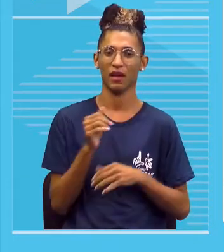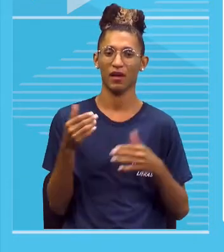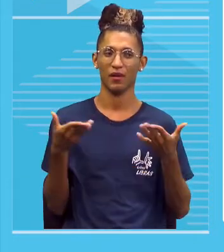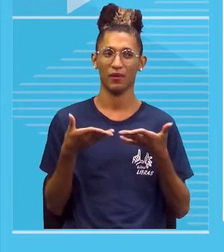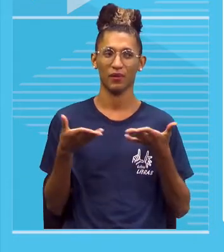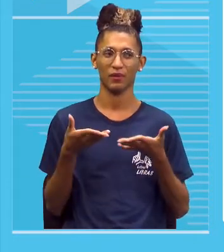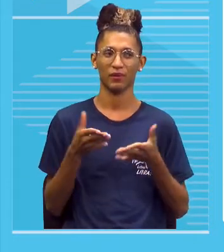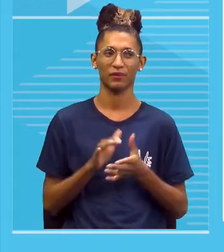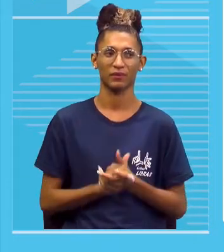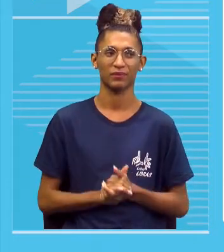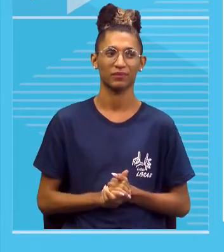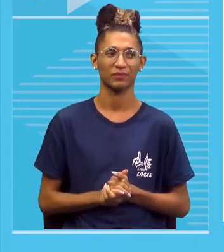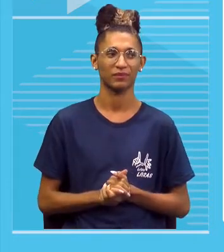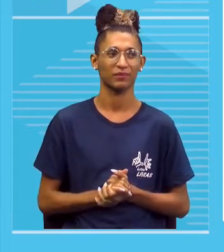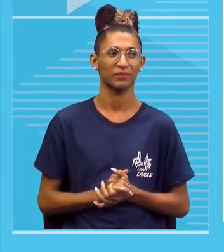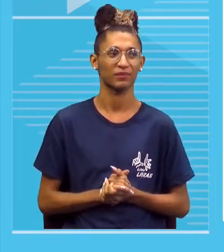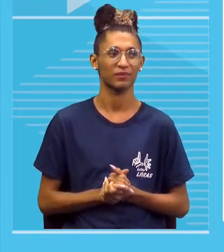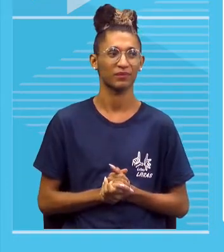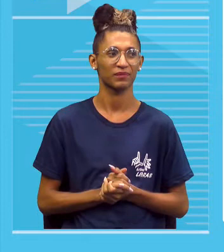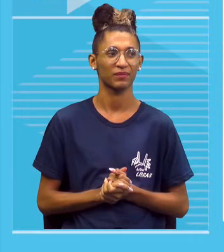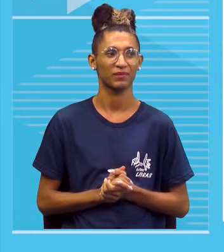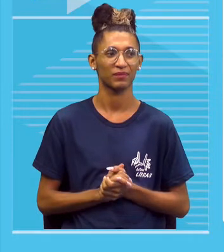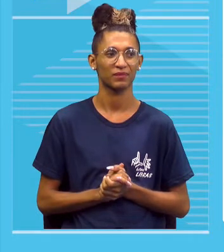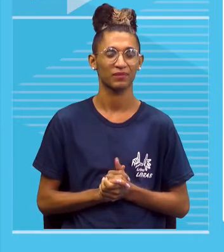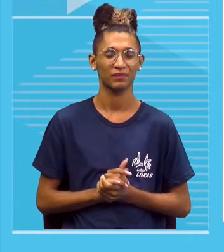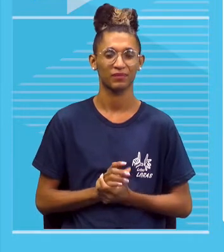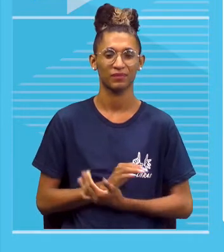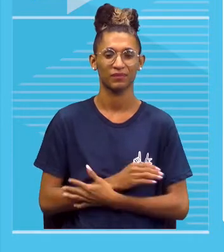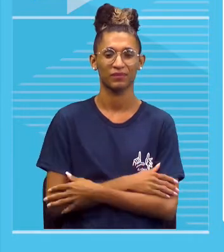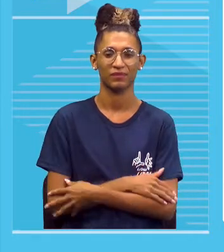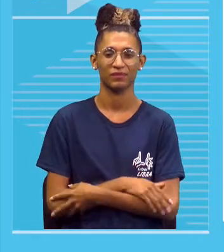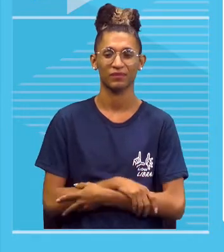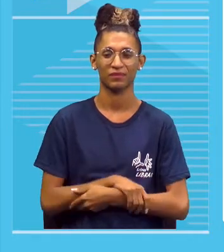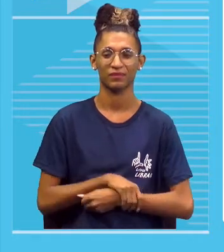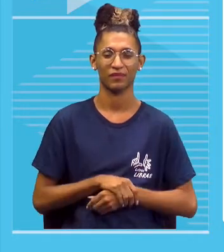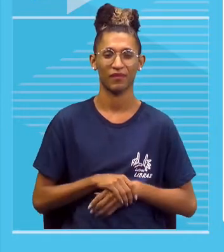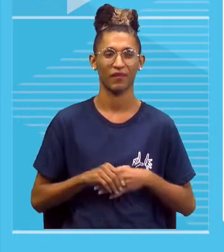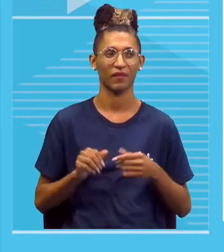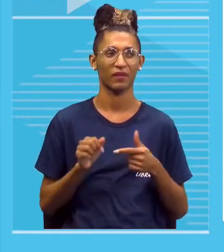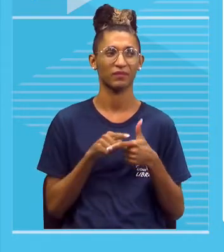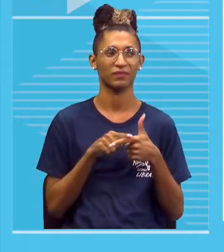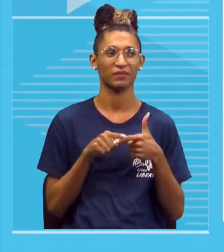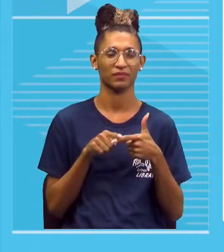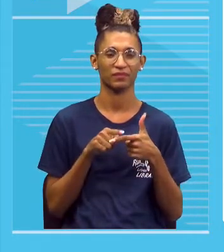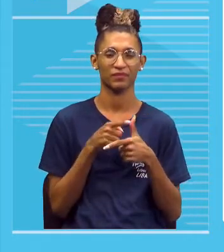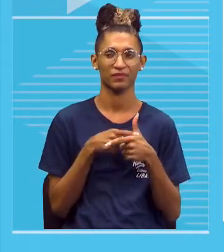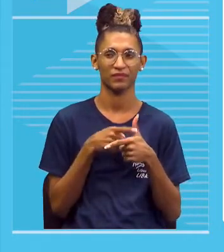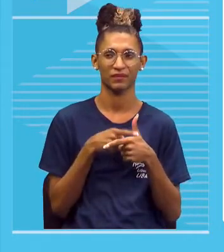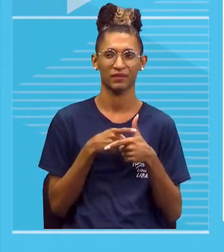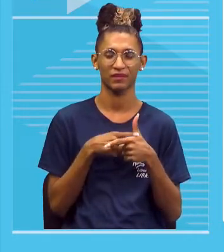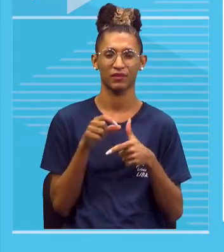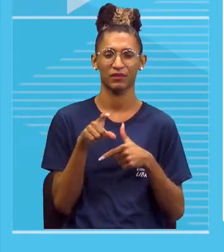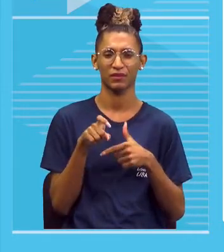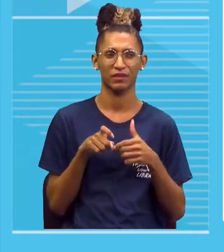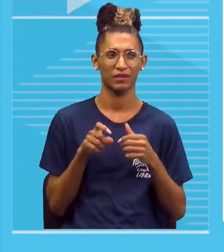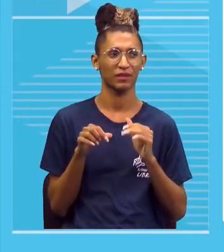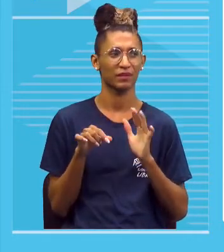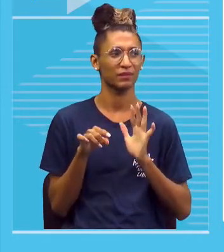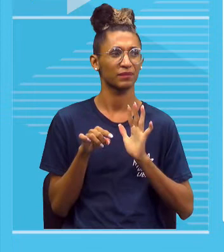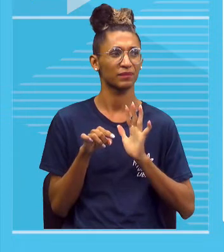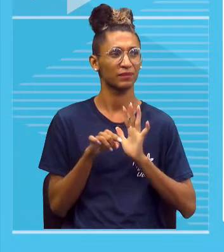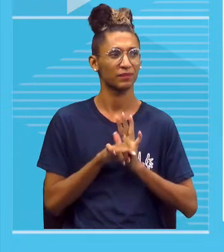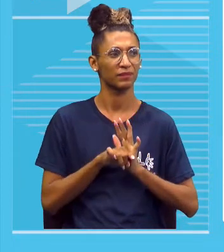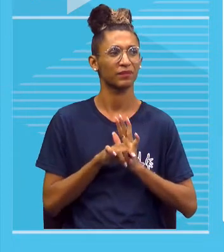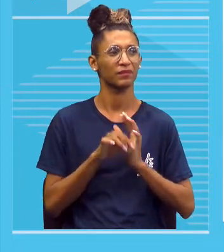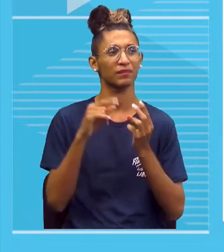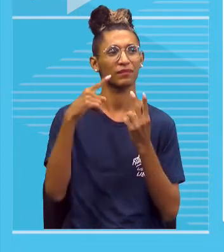e no E aí a feira de X = - raiz de 3 sobre 2 aí